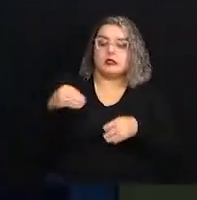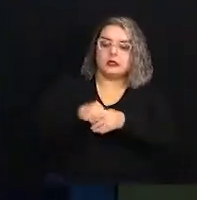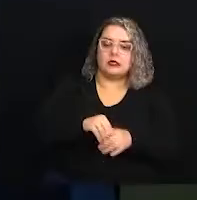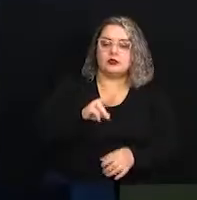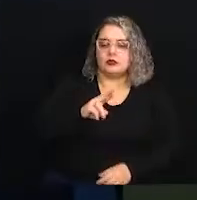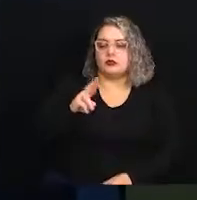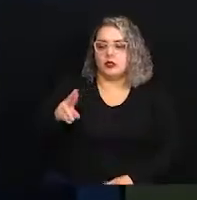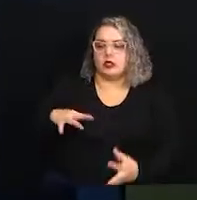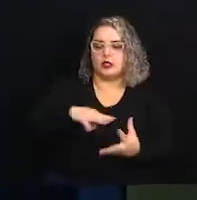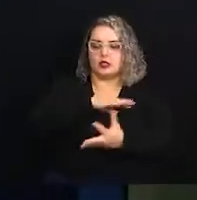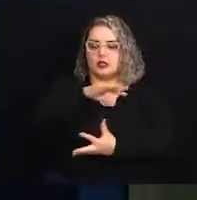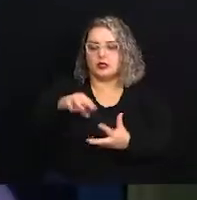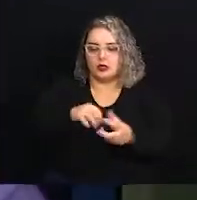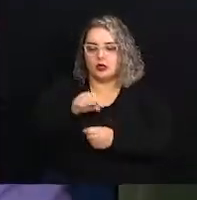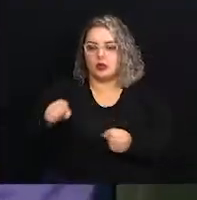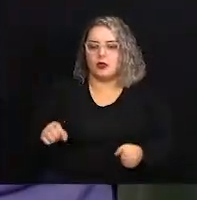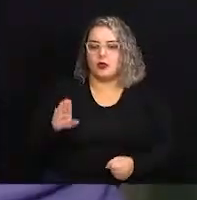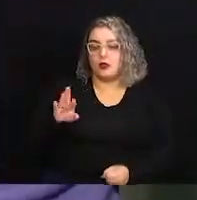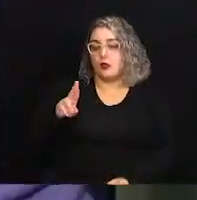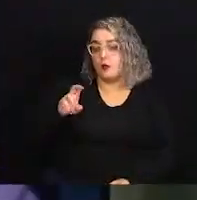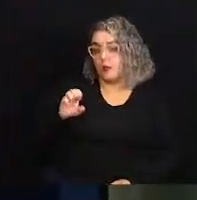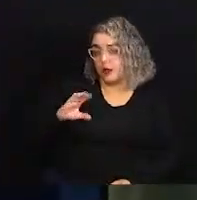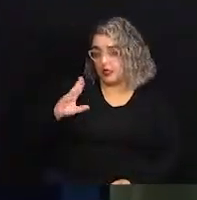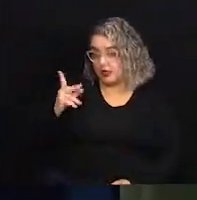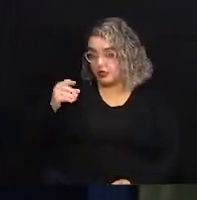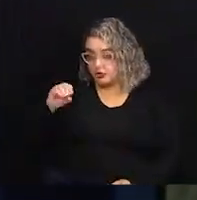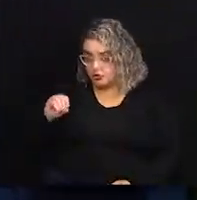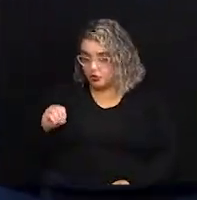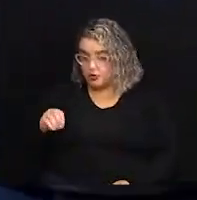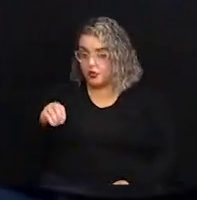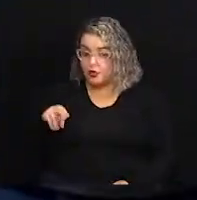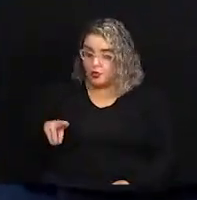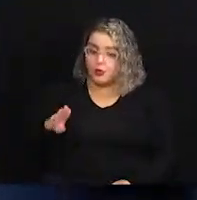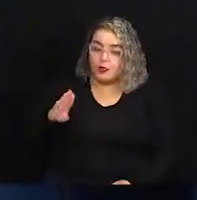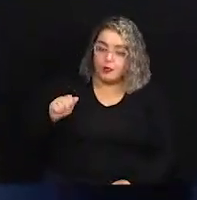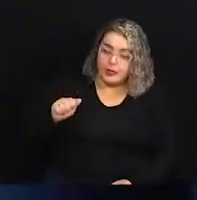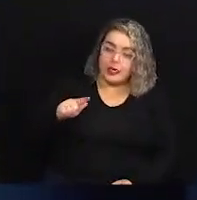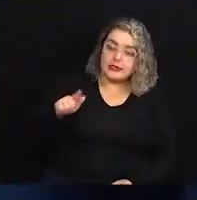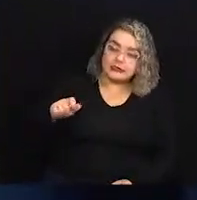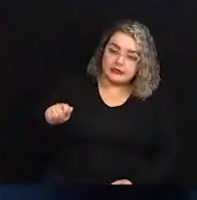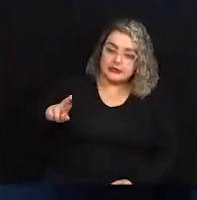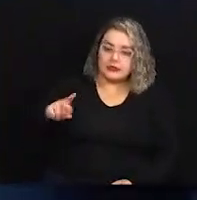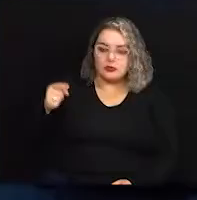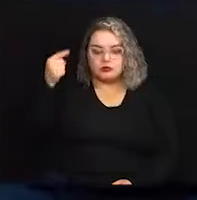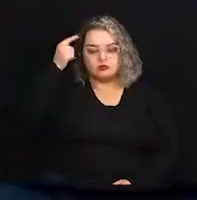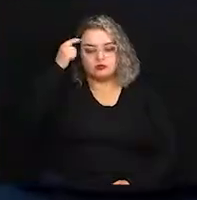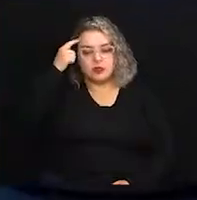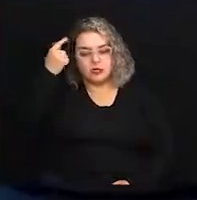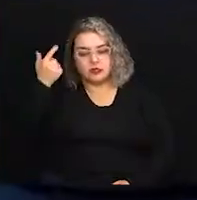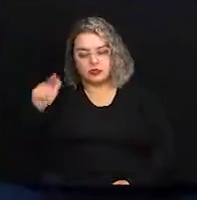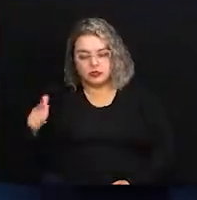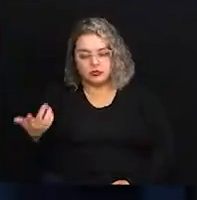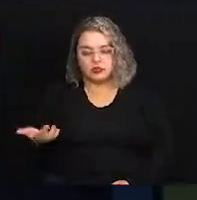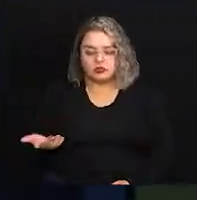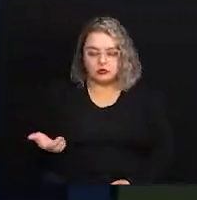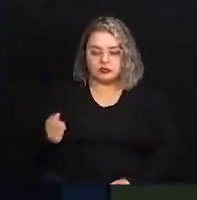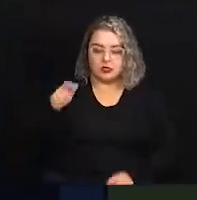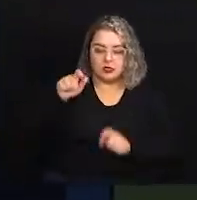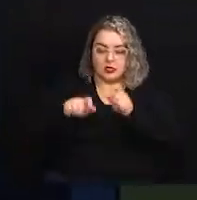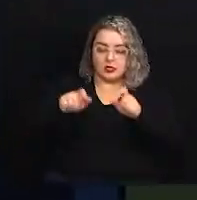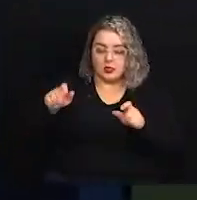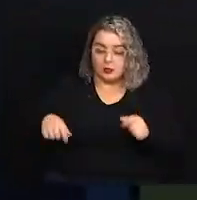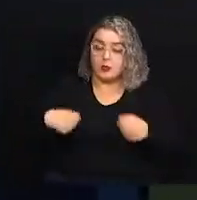da sustentabilidade, o brechó, o bazar, fala justamente do repensar, ou seja,